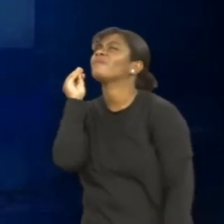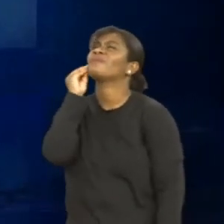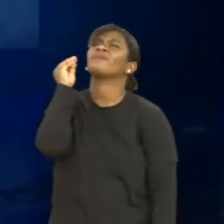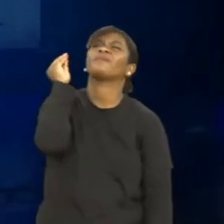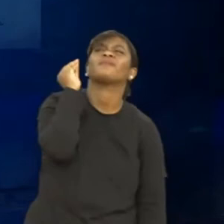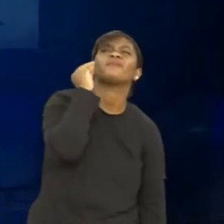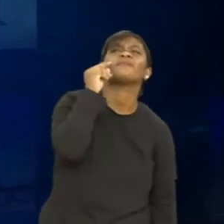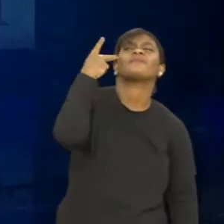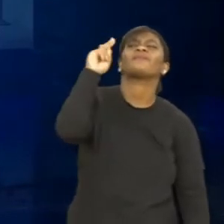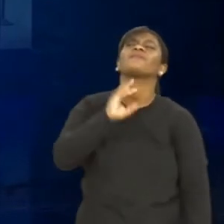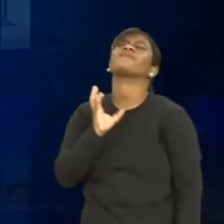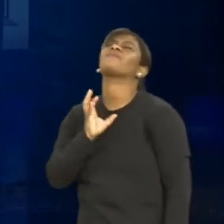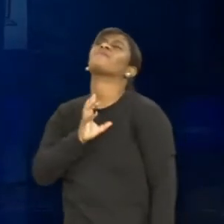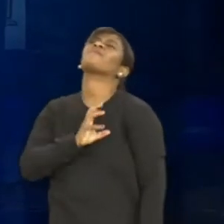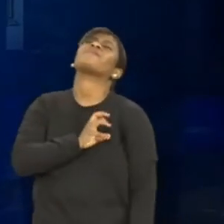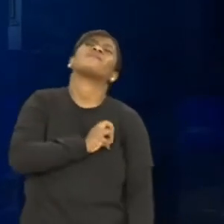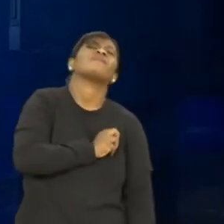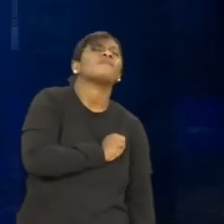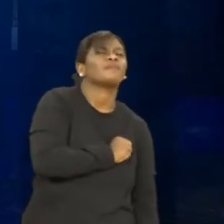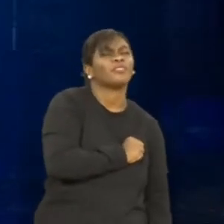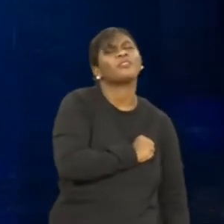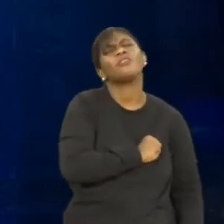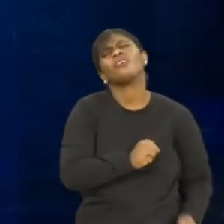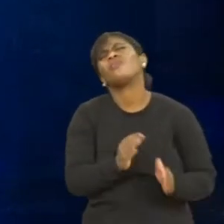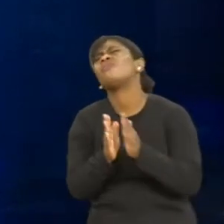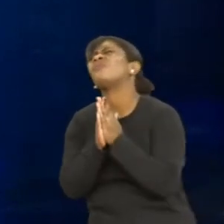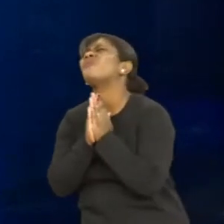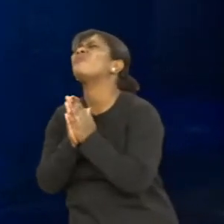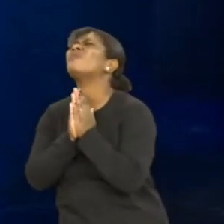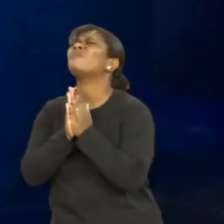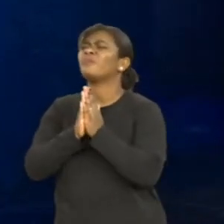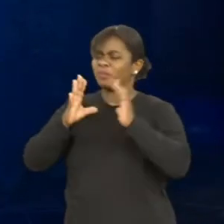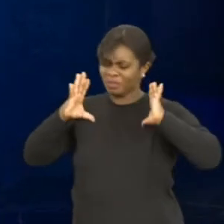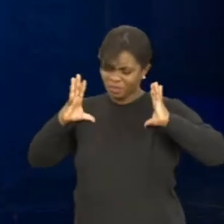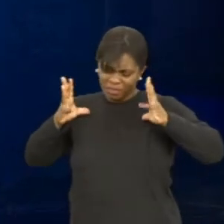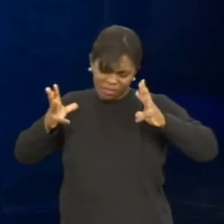eu quero descer e mergulhar nas águas do teu amor.